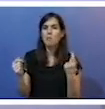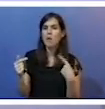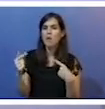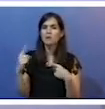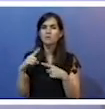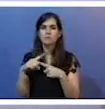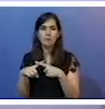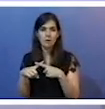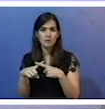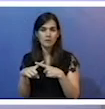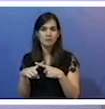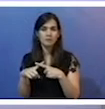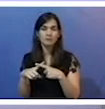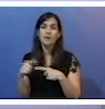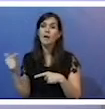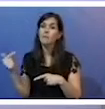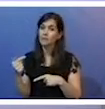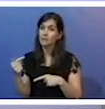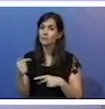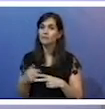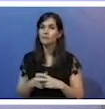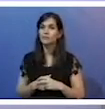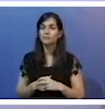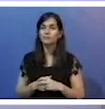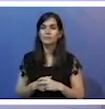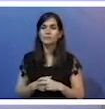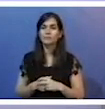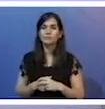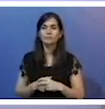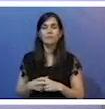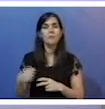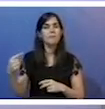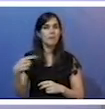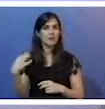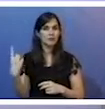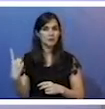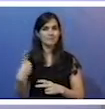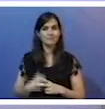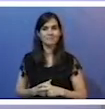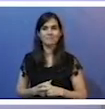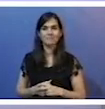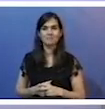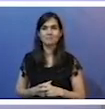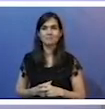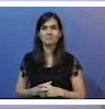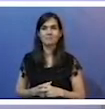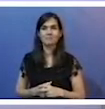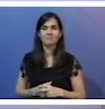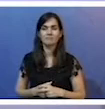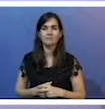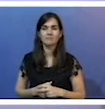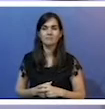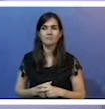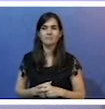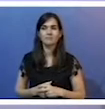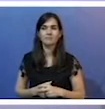positivo a tosse na diferença - 2 / 2 da 1 - 1